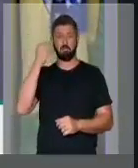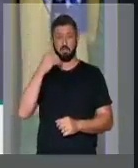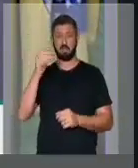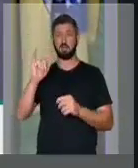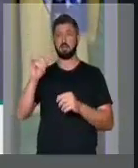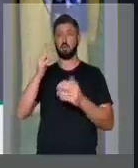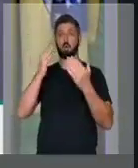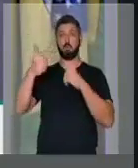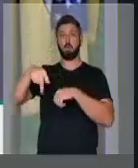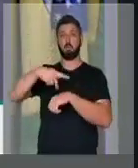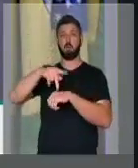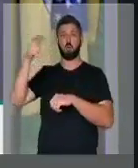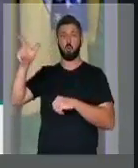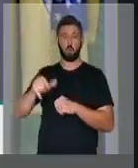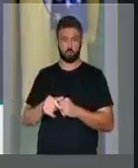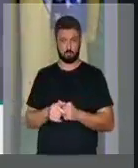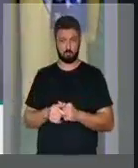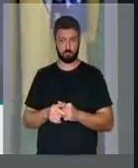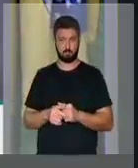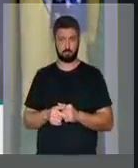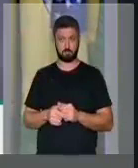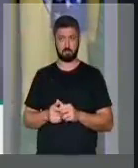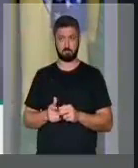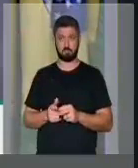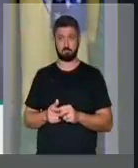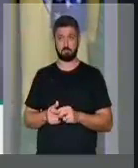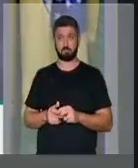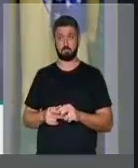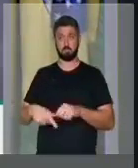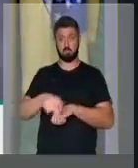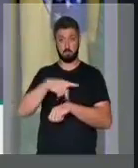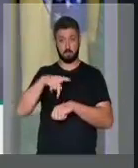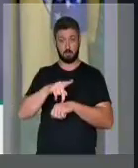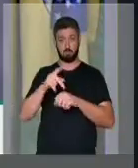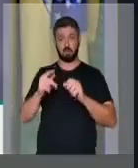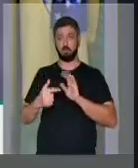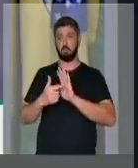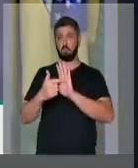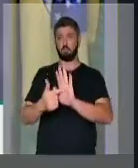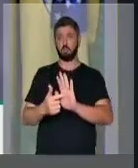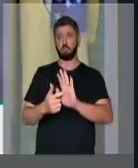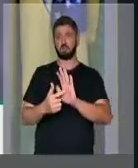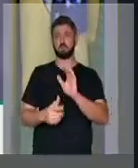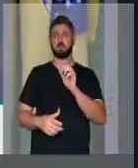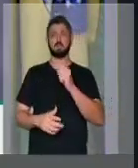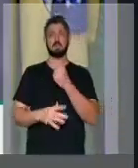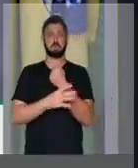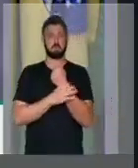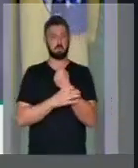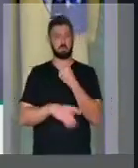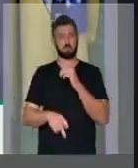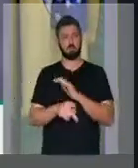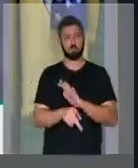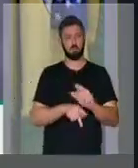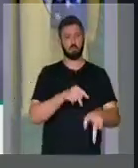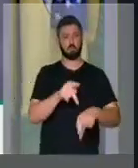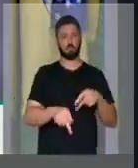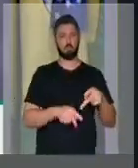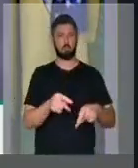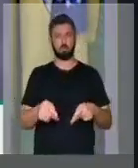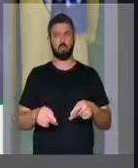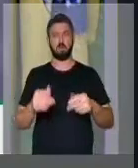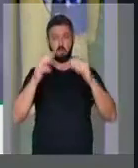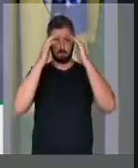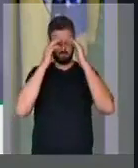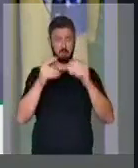aos países, aos demais países. Um país, senhor presidente, para se projetar como garante da segurança dos povos, para